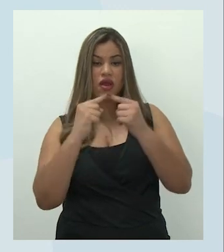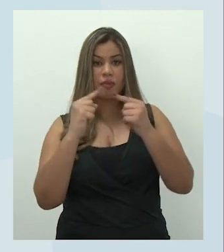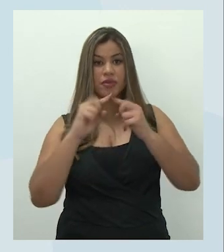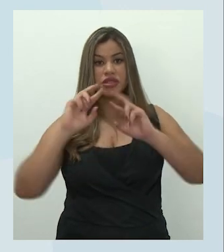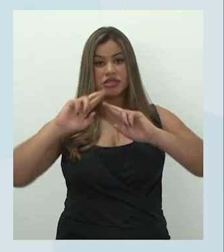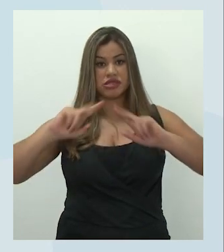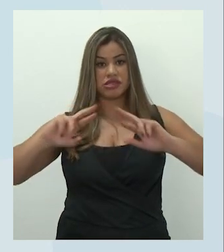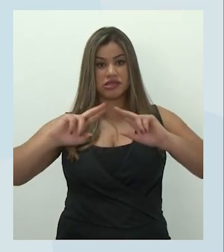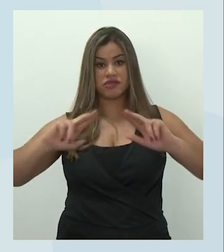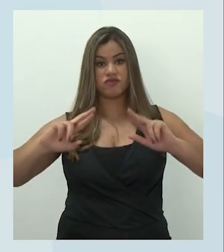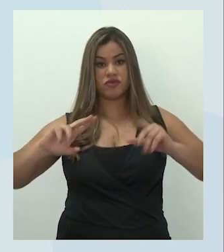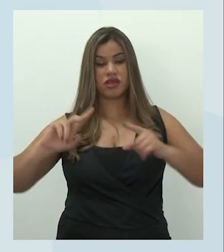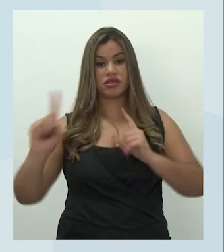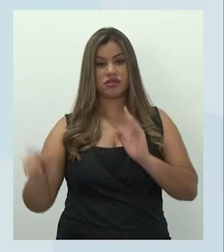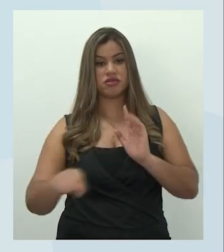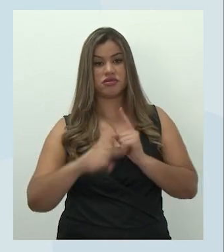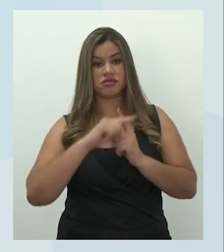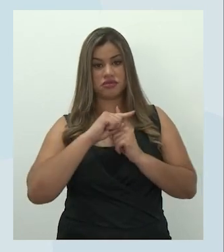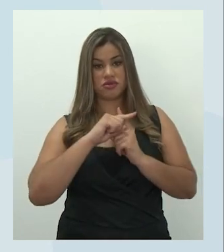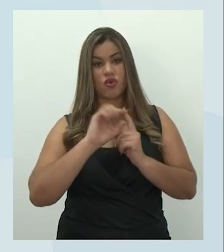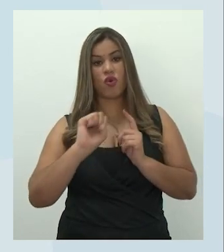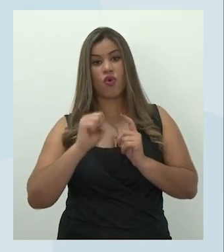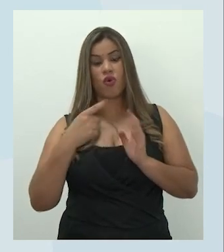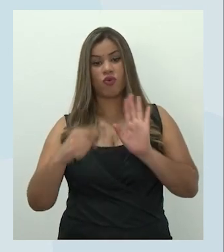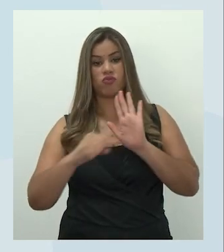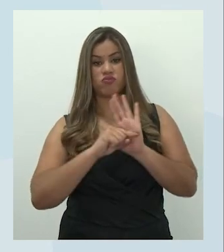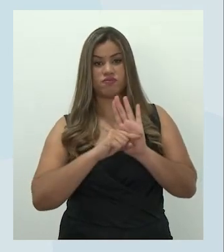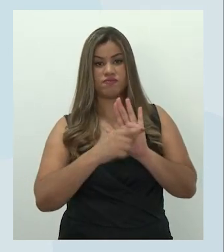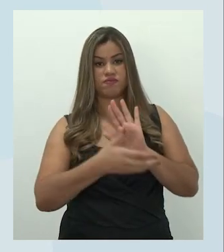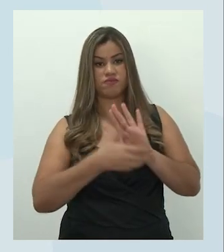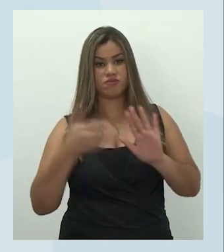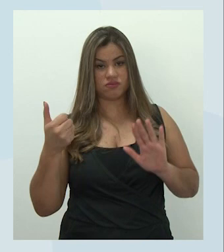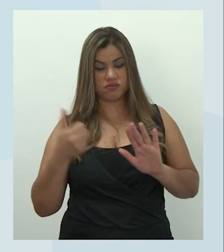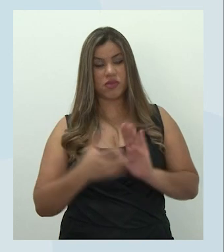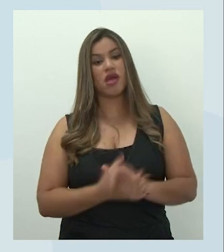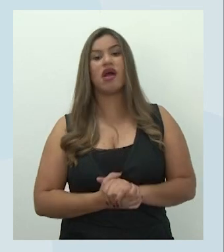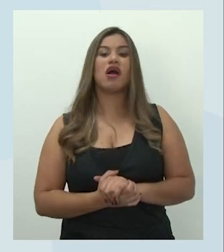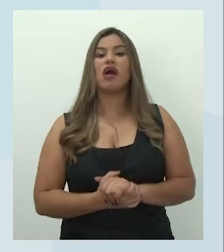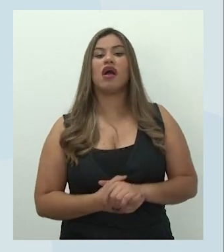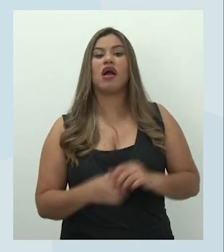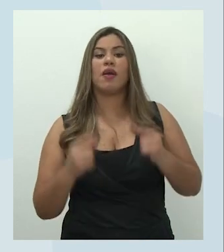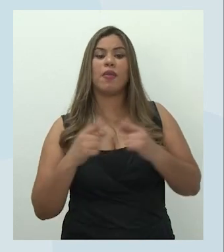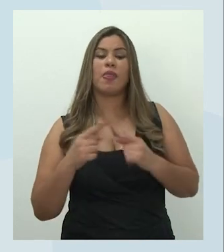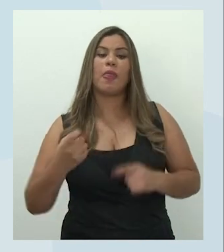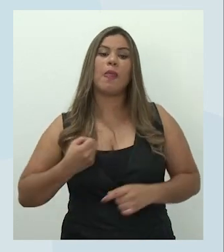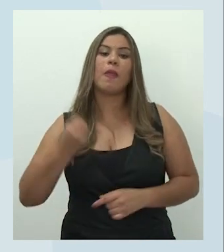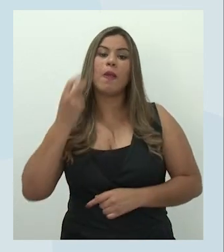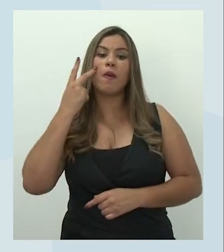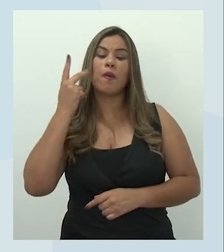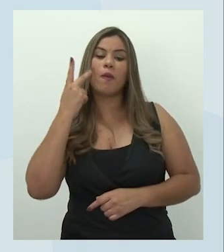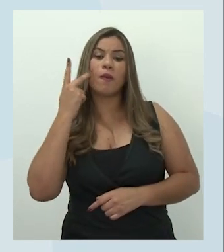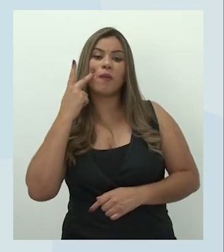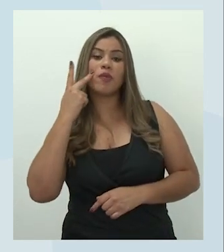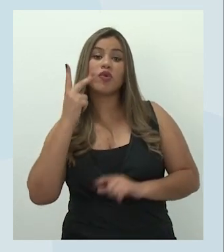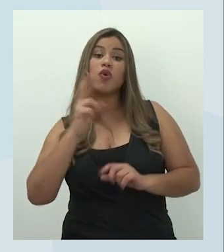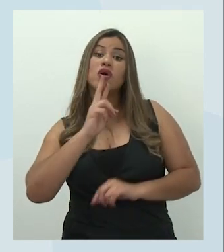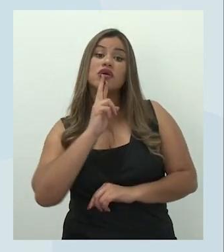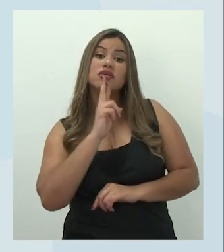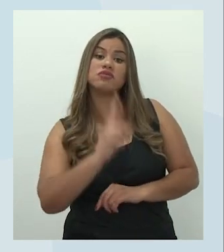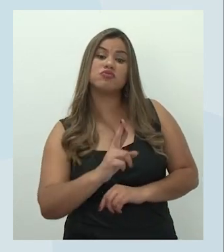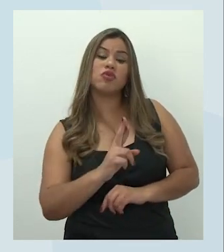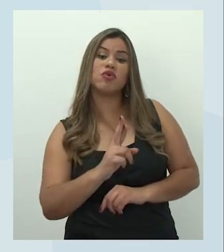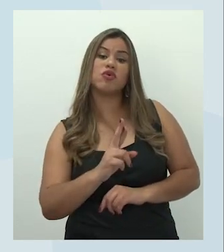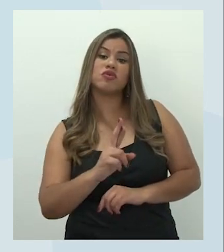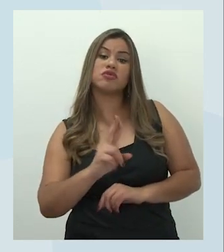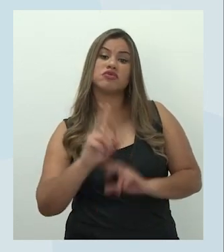de adições ou de subtrações de dois números naturais que resultem na mesma soma ou